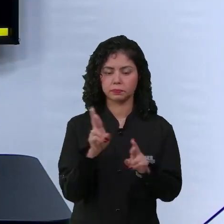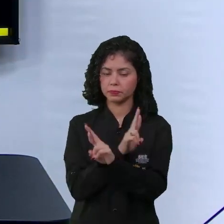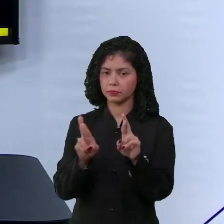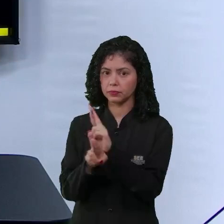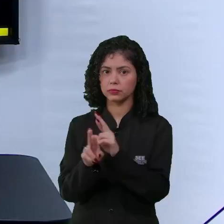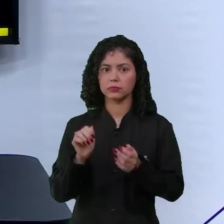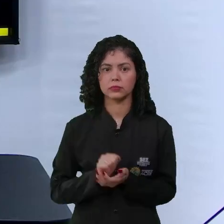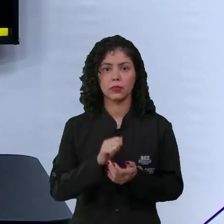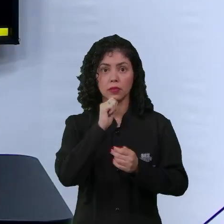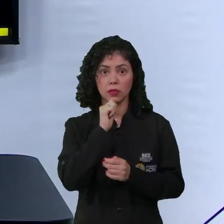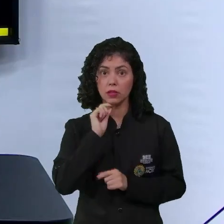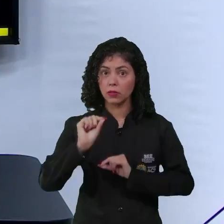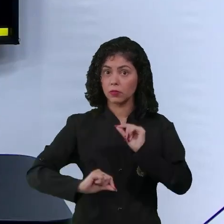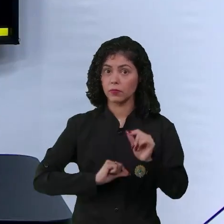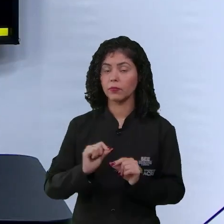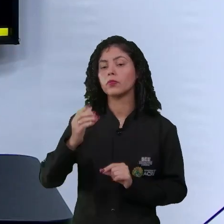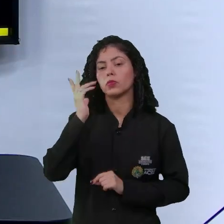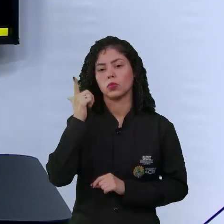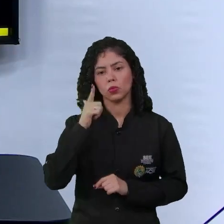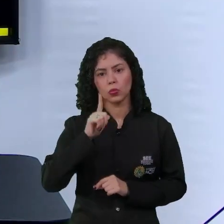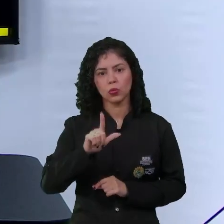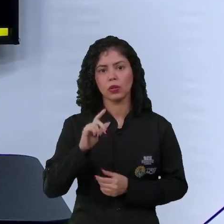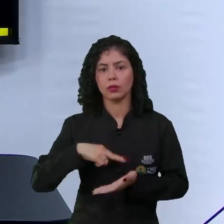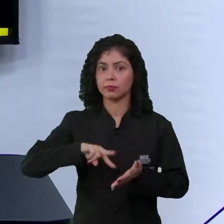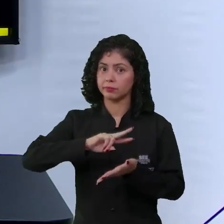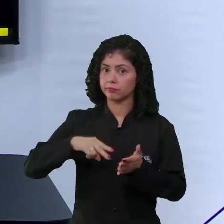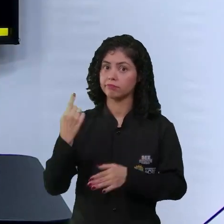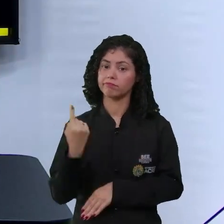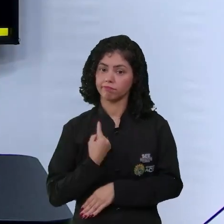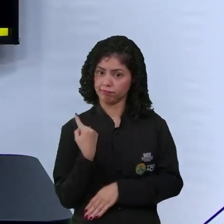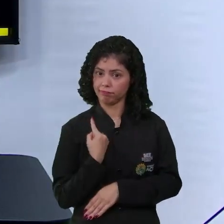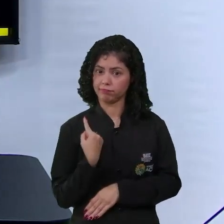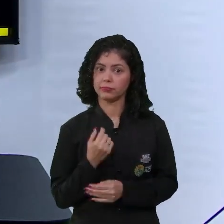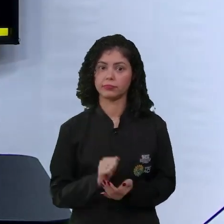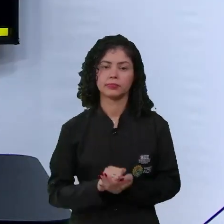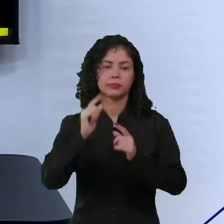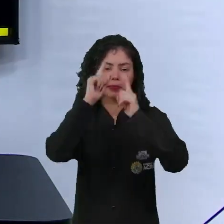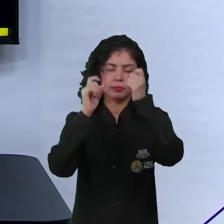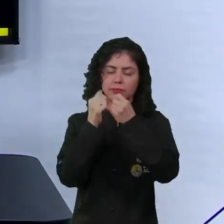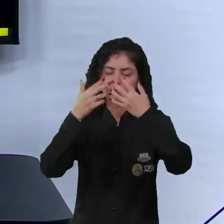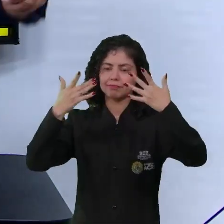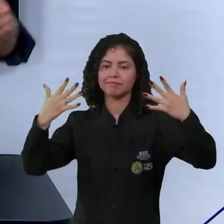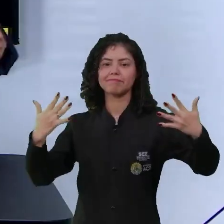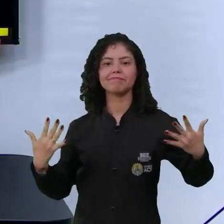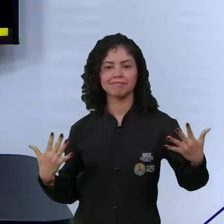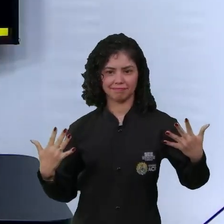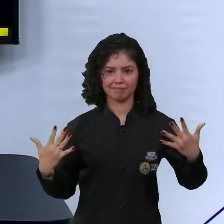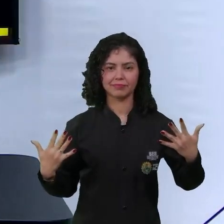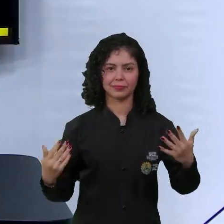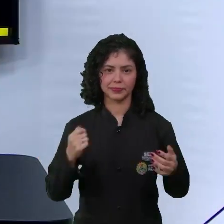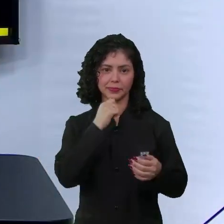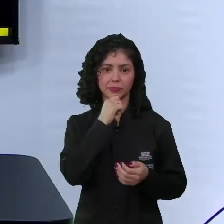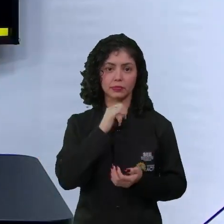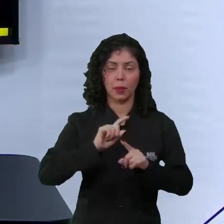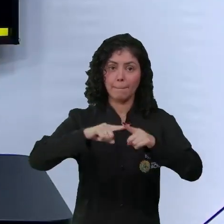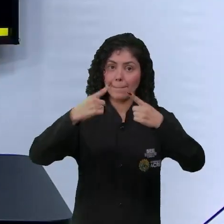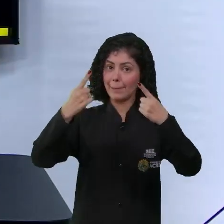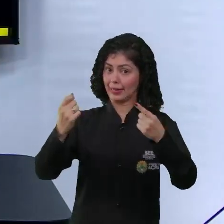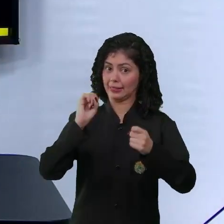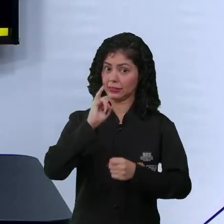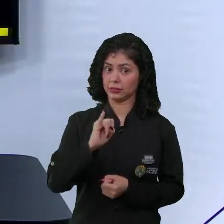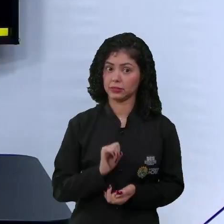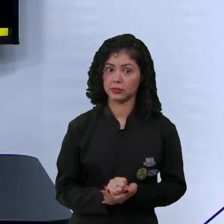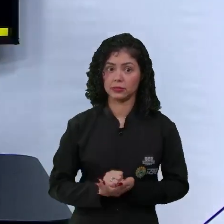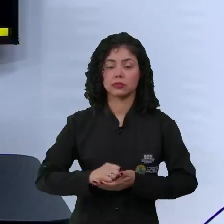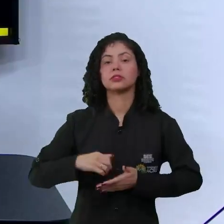relações. Apesar de eu conseguir dançar sozinho, minha expressão, eu tô aqui, ó, dançando, mas se eu já